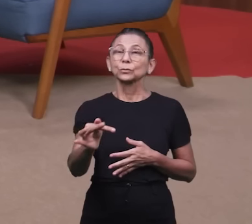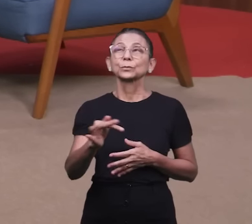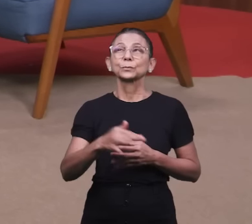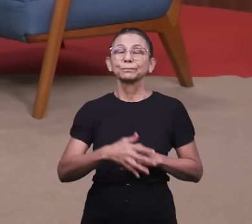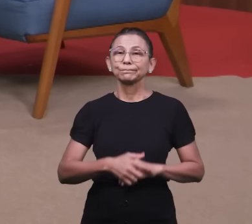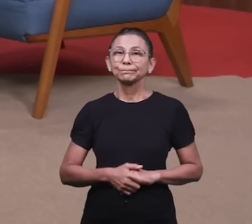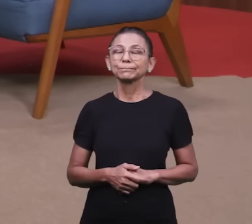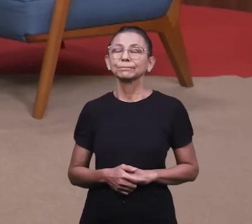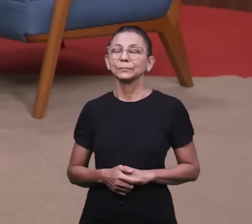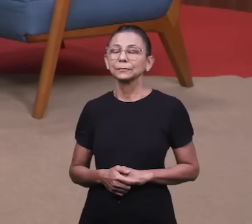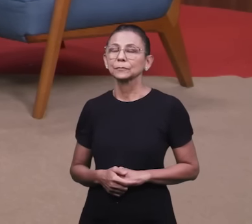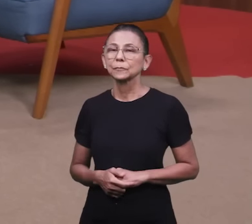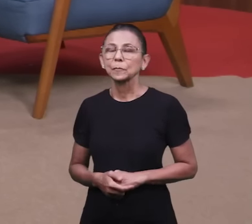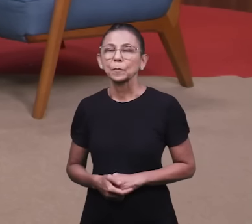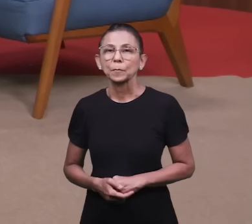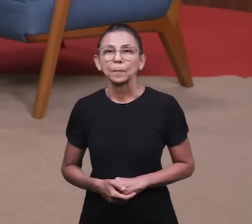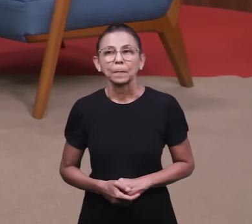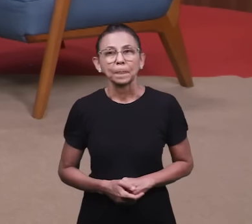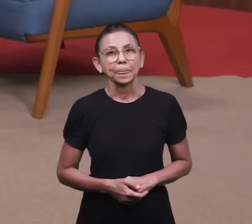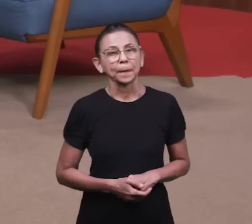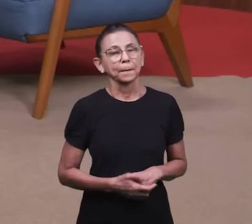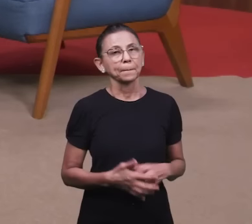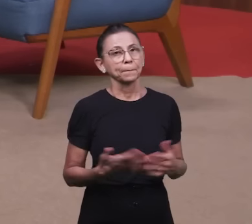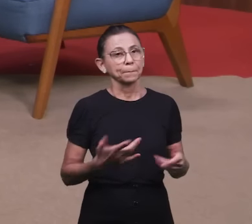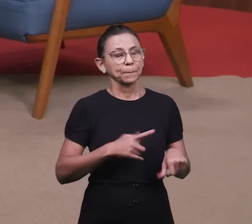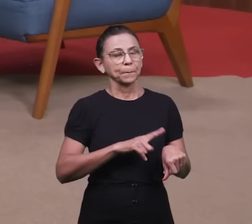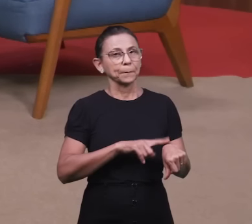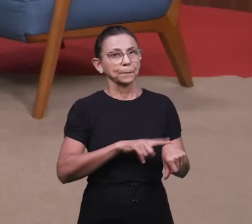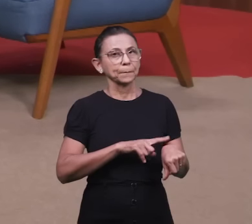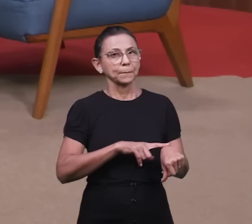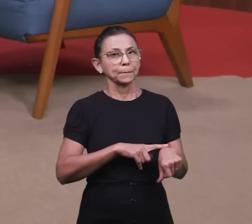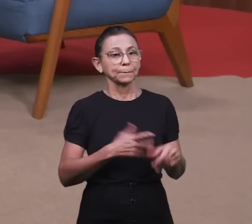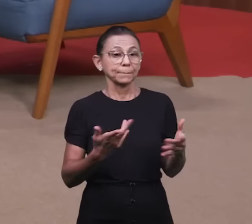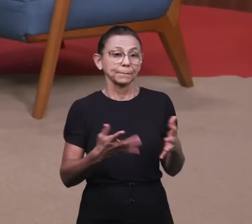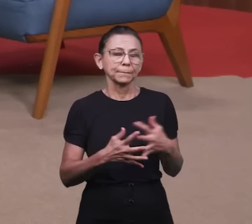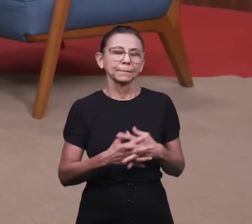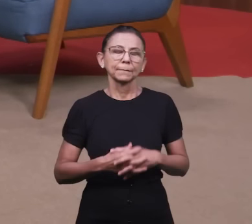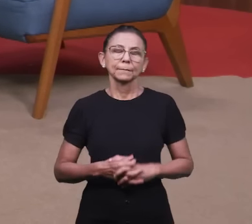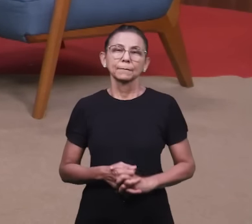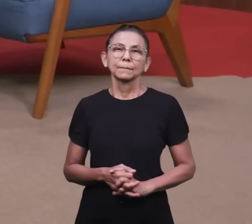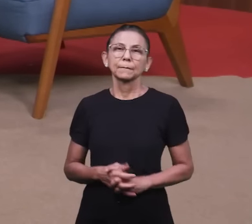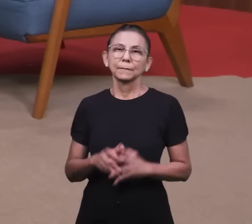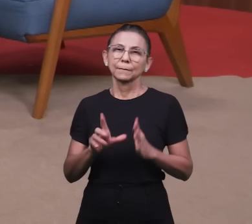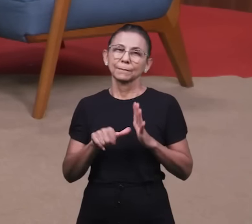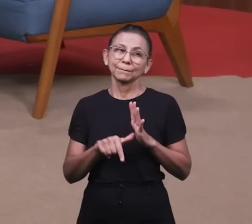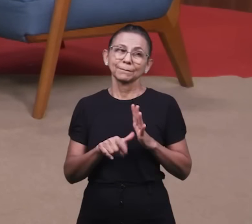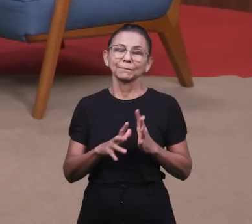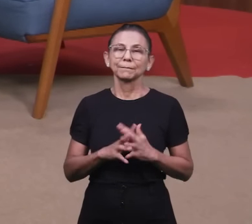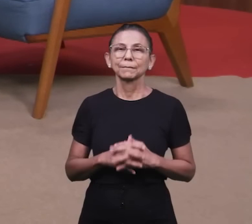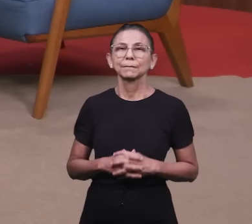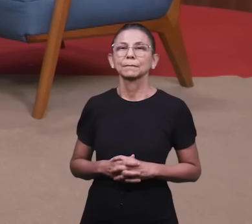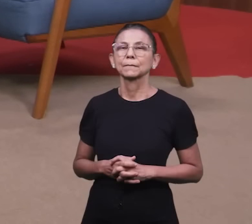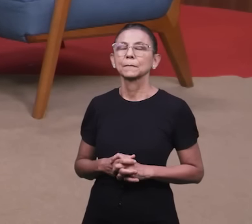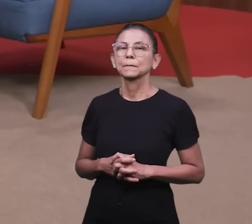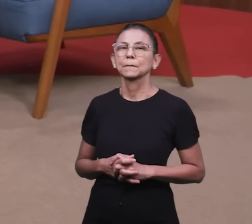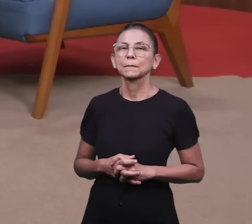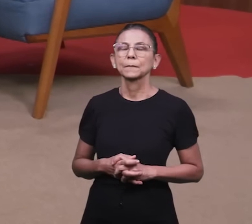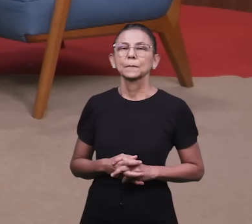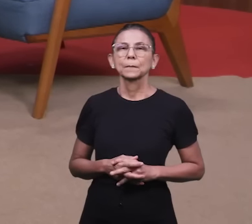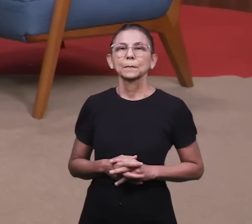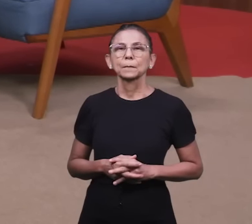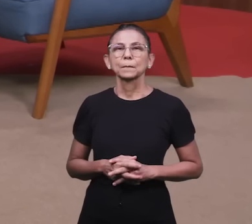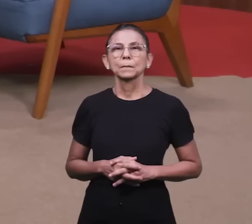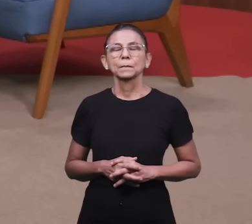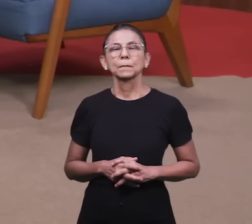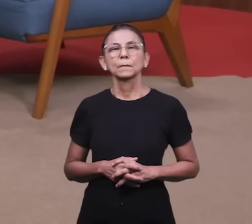Santo a palavra fechando isso aqui bom falar de tempo já né já estouramos mesmo mas chegamos naquele momento